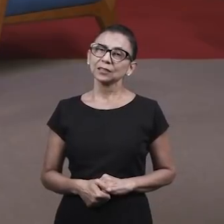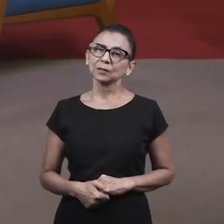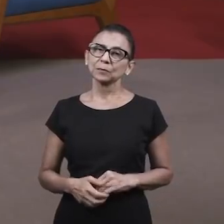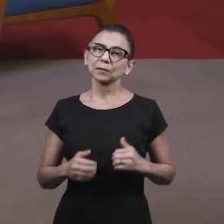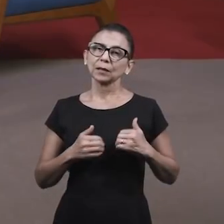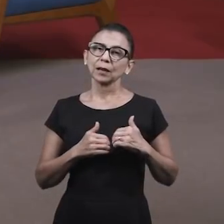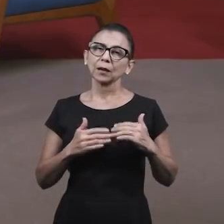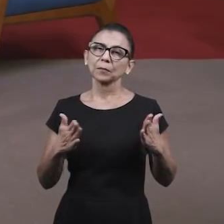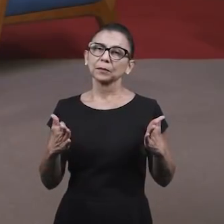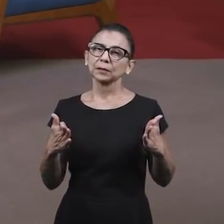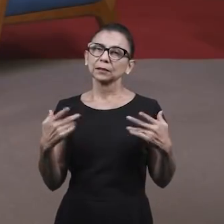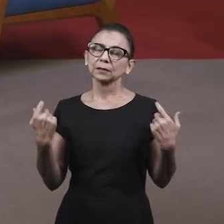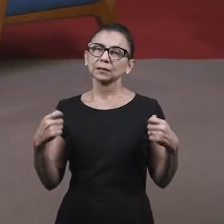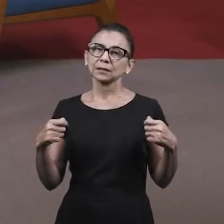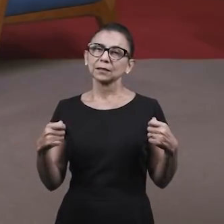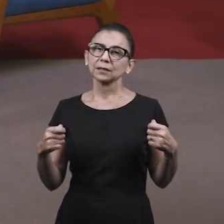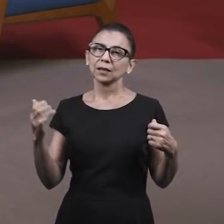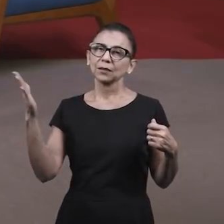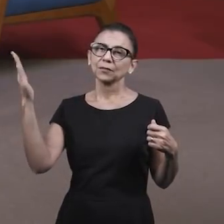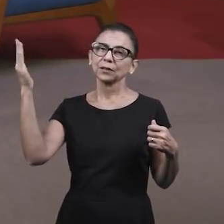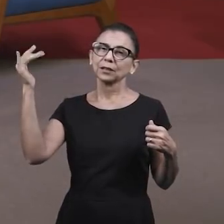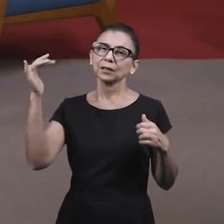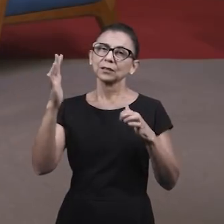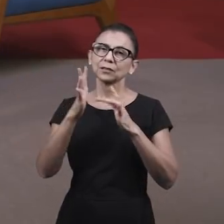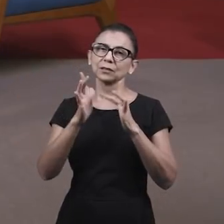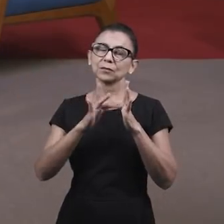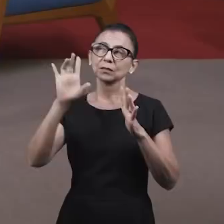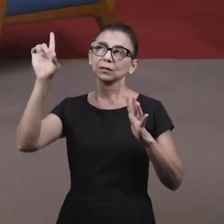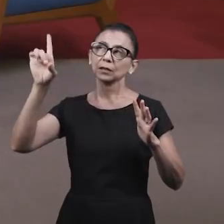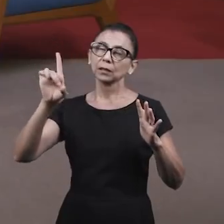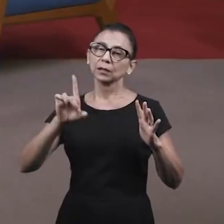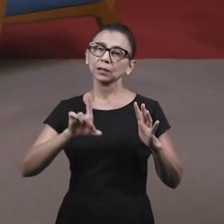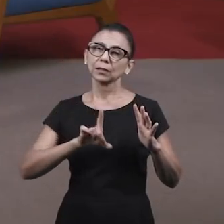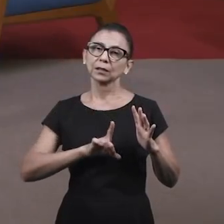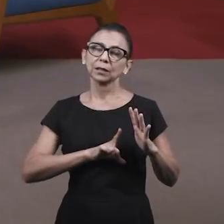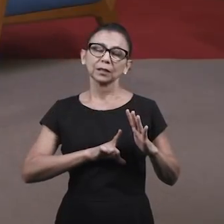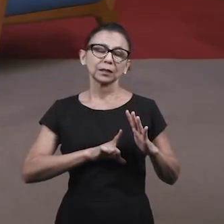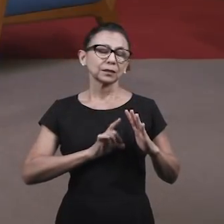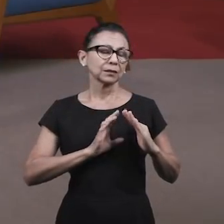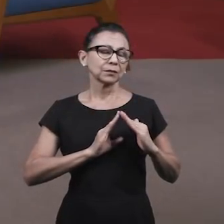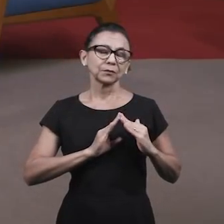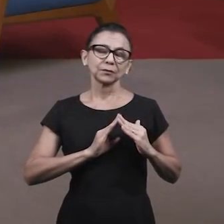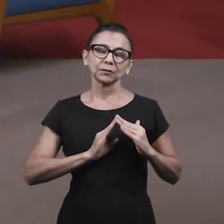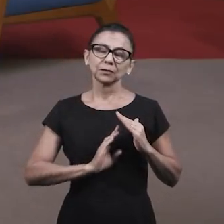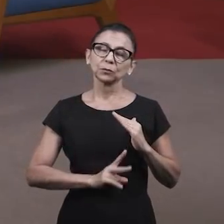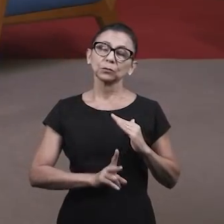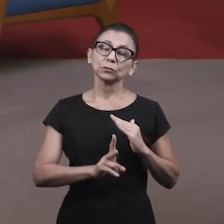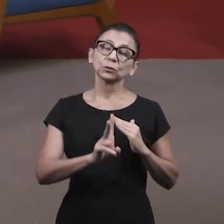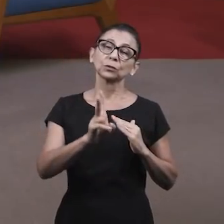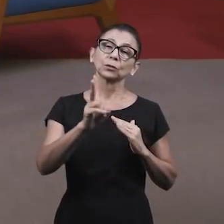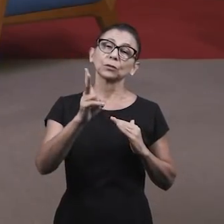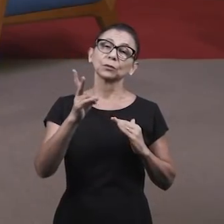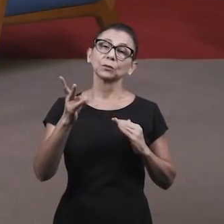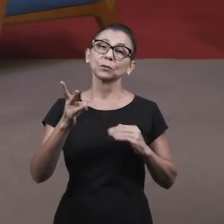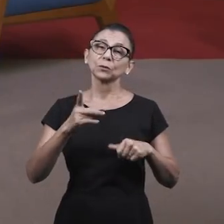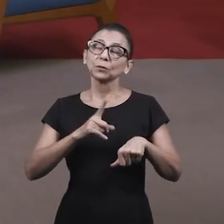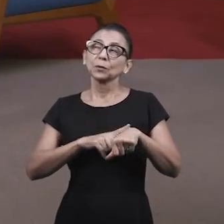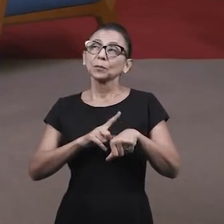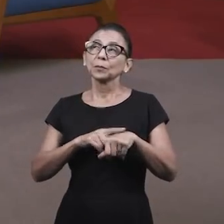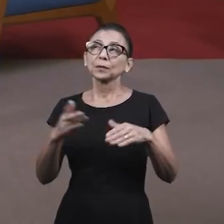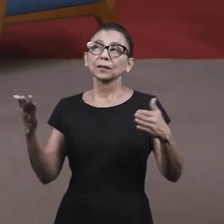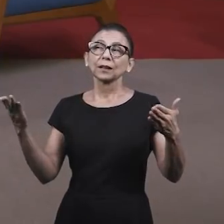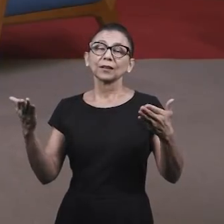há pessoas hoje, Daniel, que estão participando do programa e que o coração está ardendo. O que está acontecendo dentro